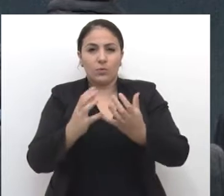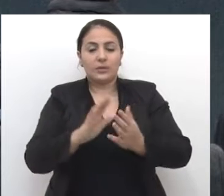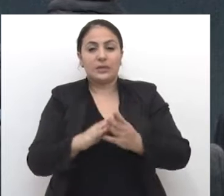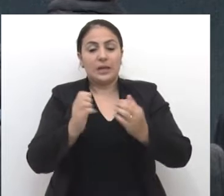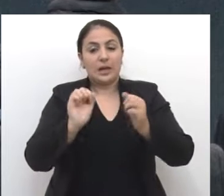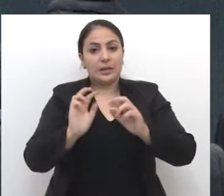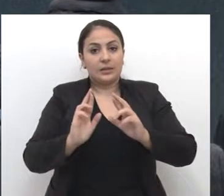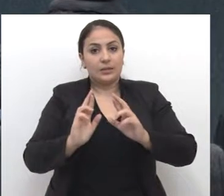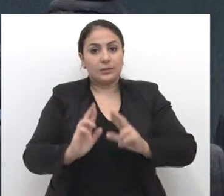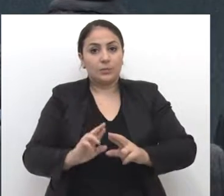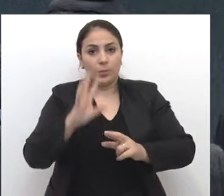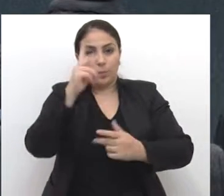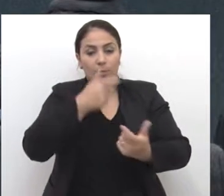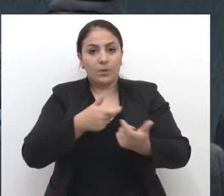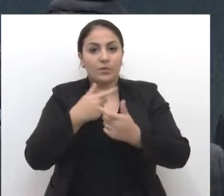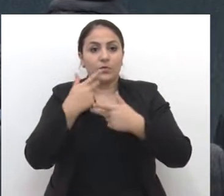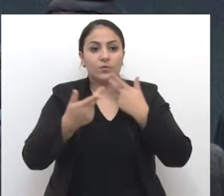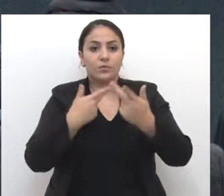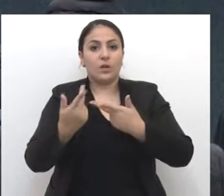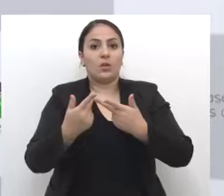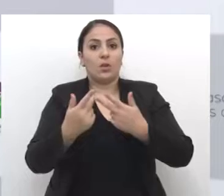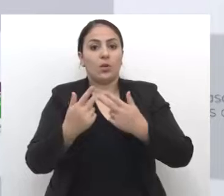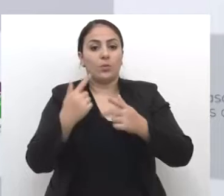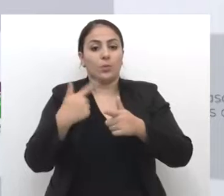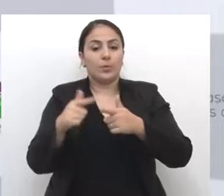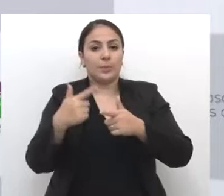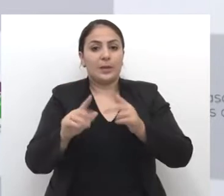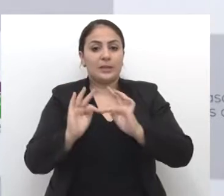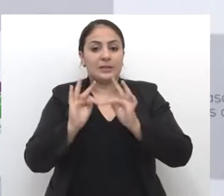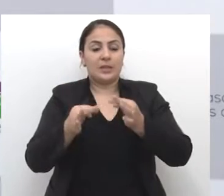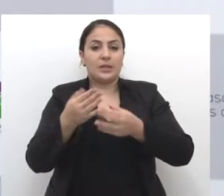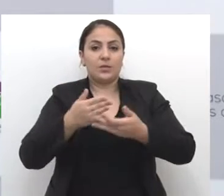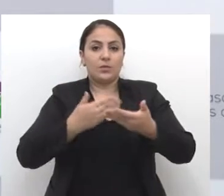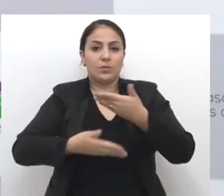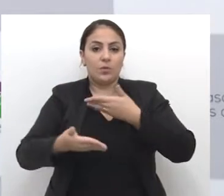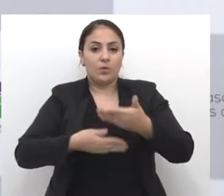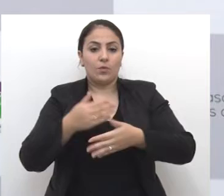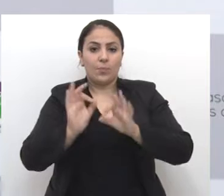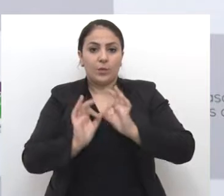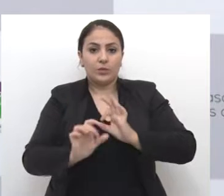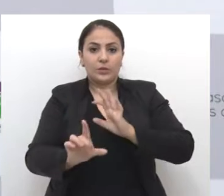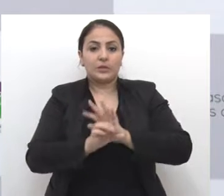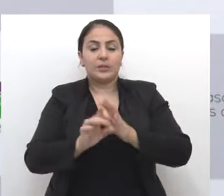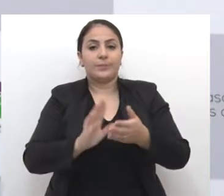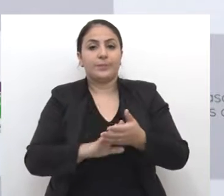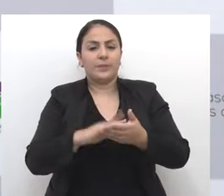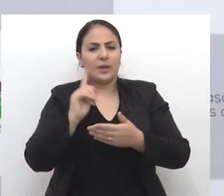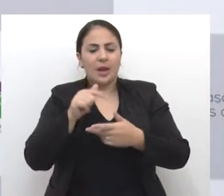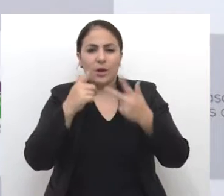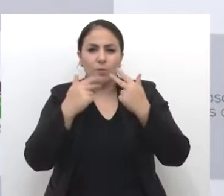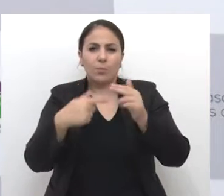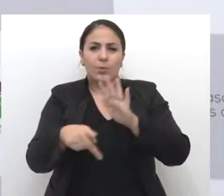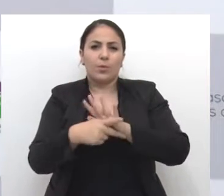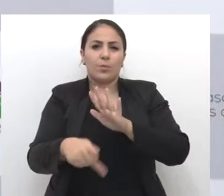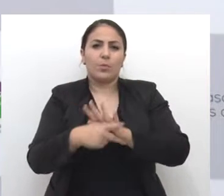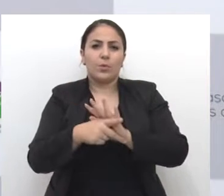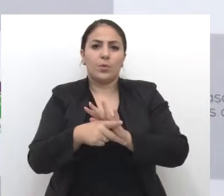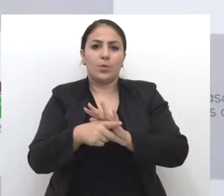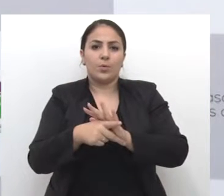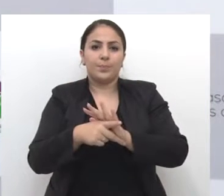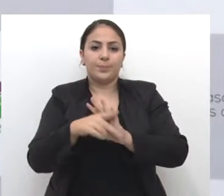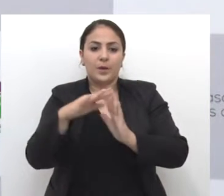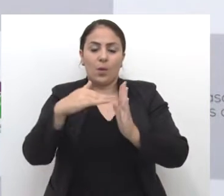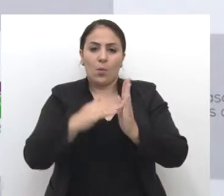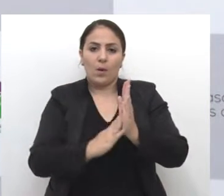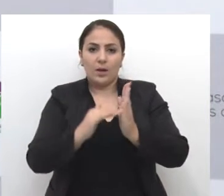questões técnicas que envolvem o projeto de lei. Basicamente, ele tem que ser feito um cronograma, um calendário que seja obedecido